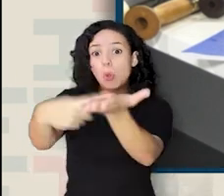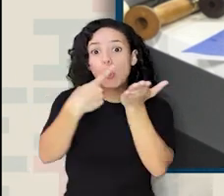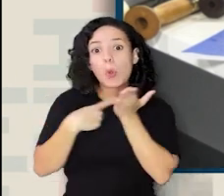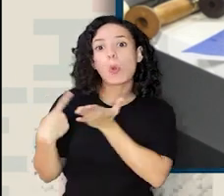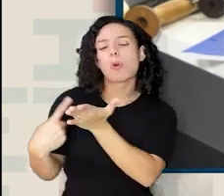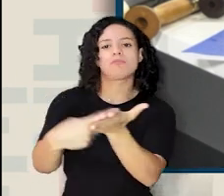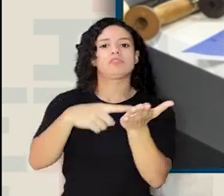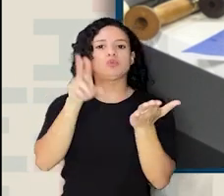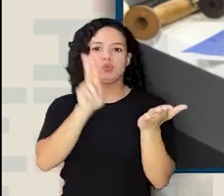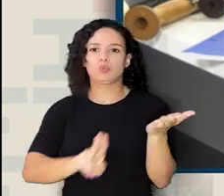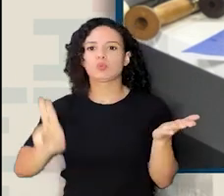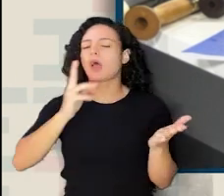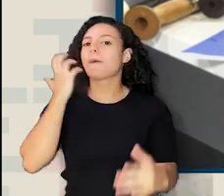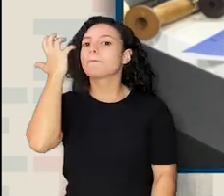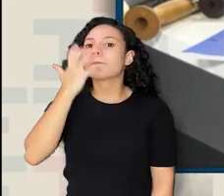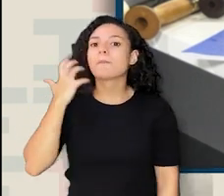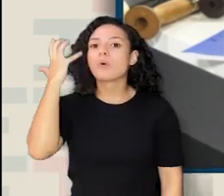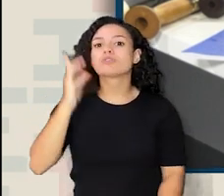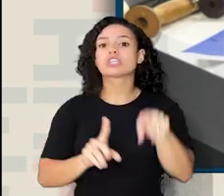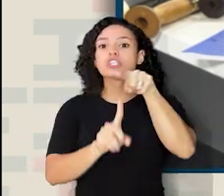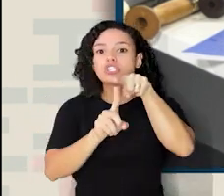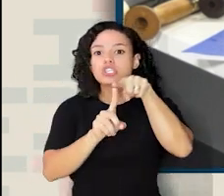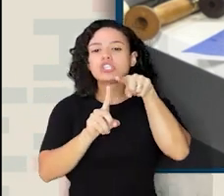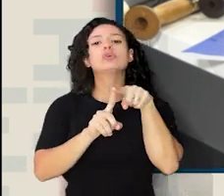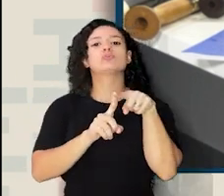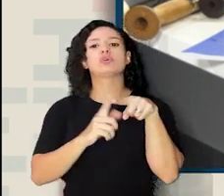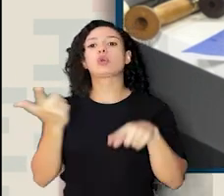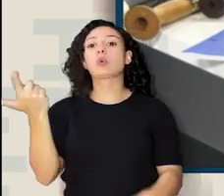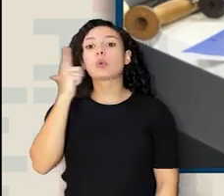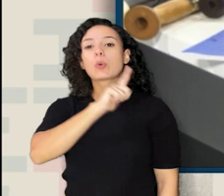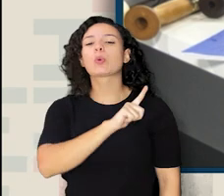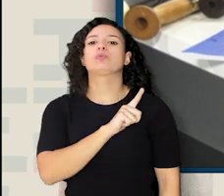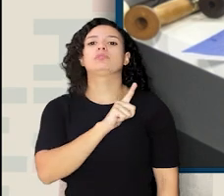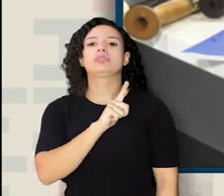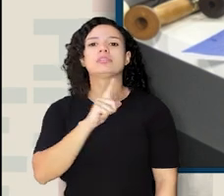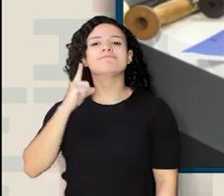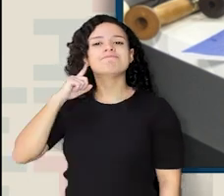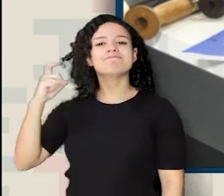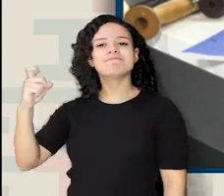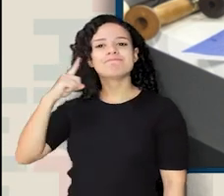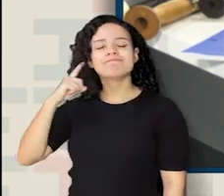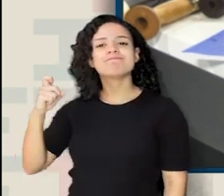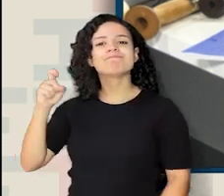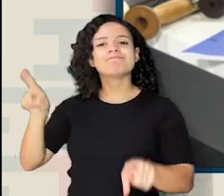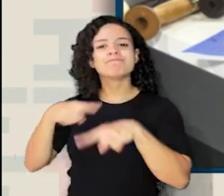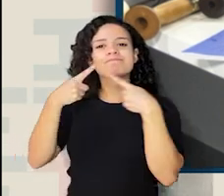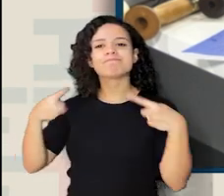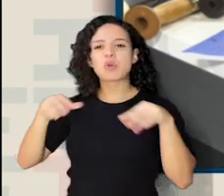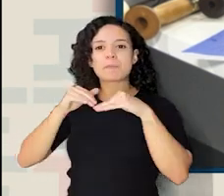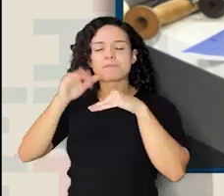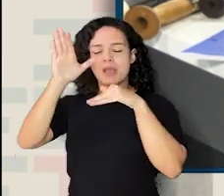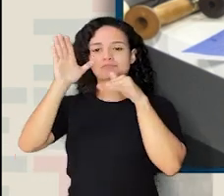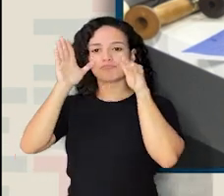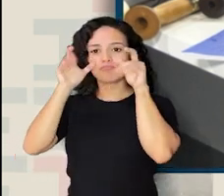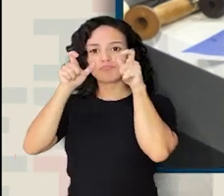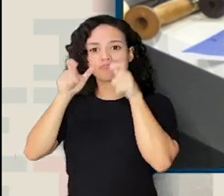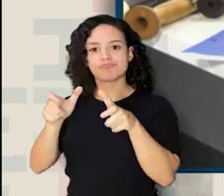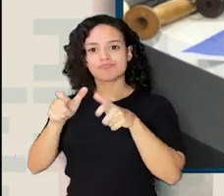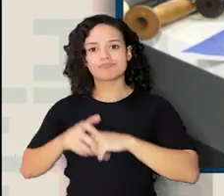se convencionou de se fazer esse repertório e atingindo uma sonoridade mais interessante,